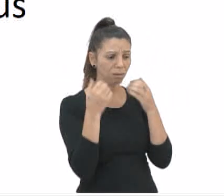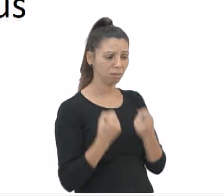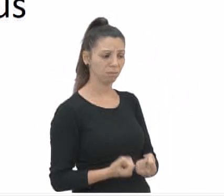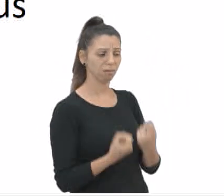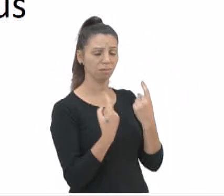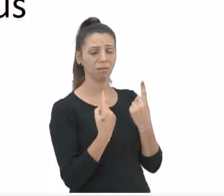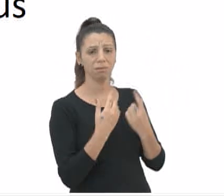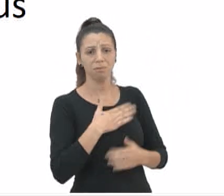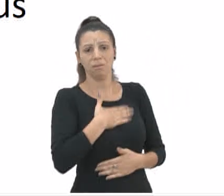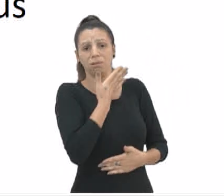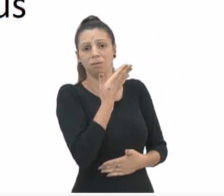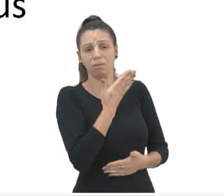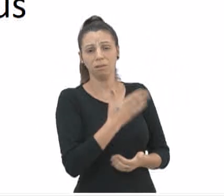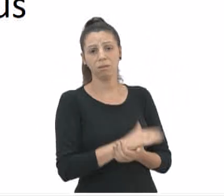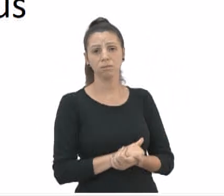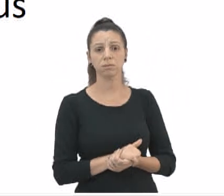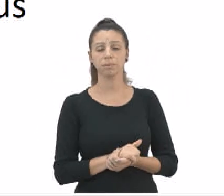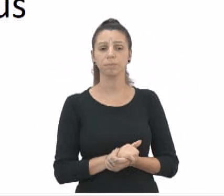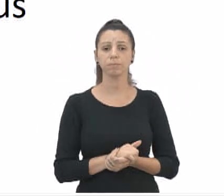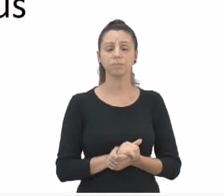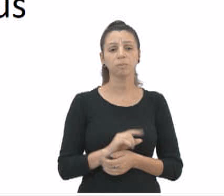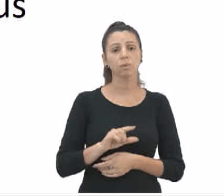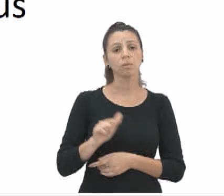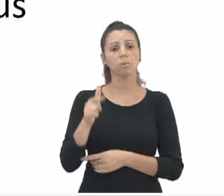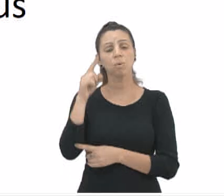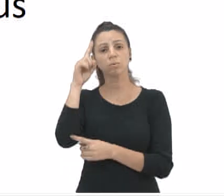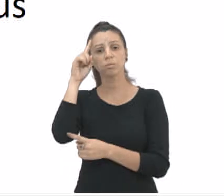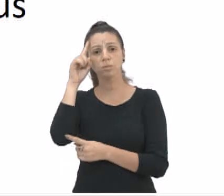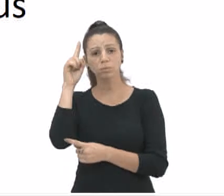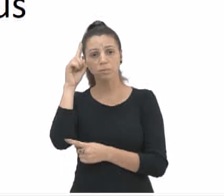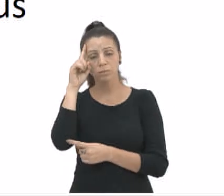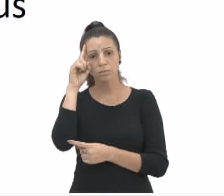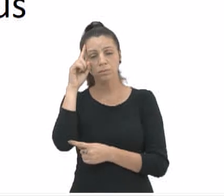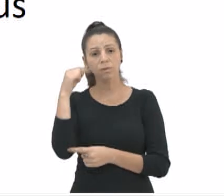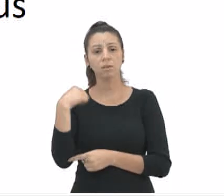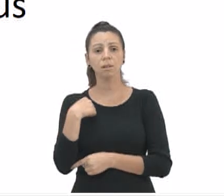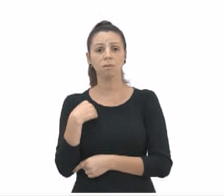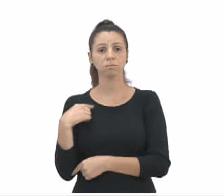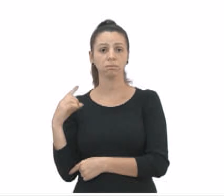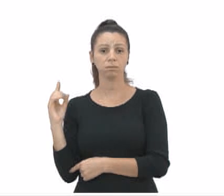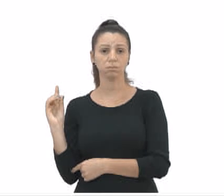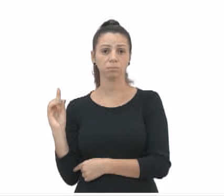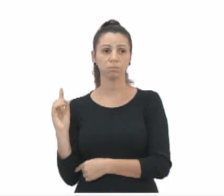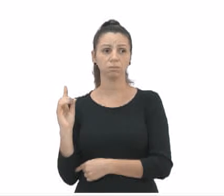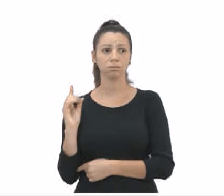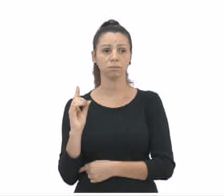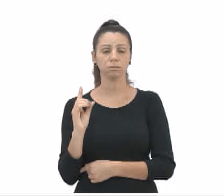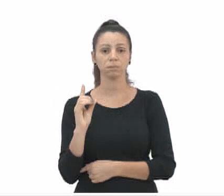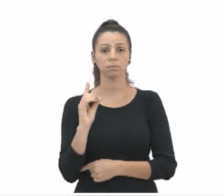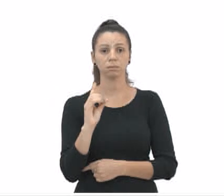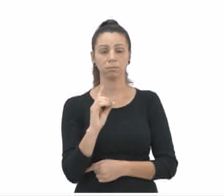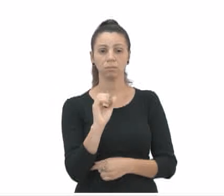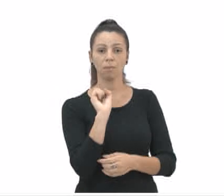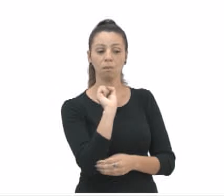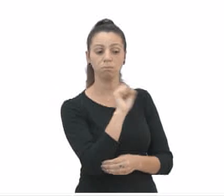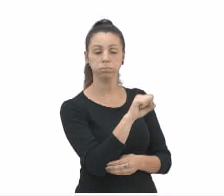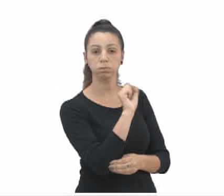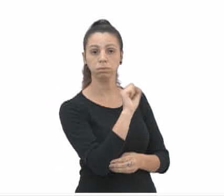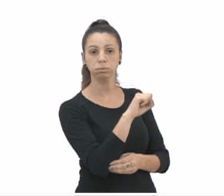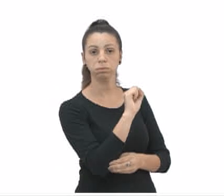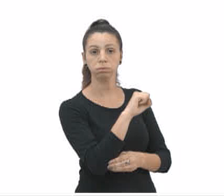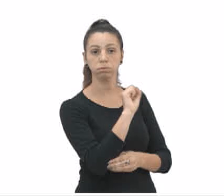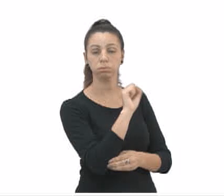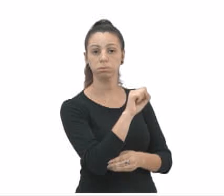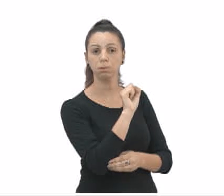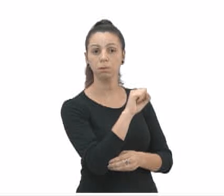espantados. Até que um dia, quando eu estava à porta de sua